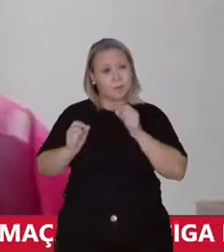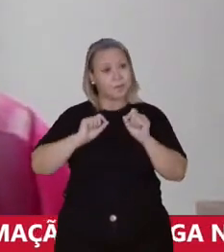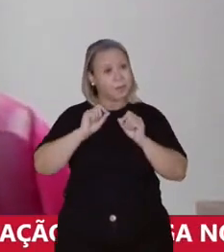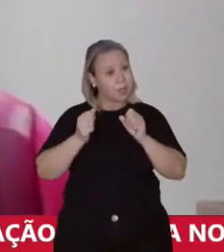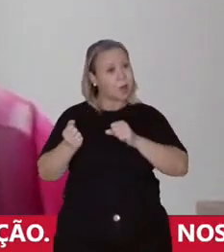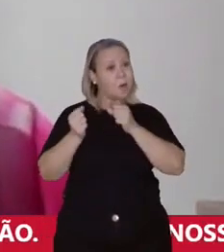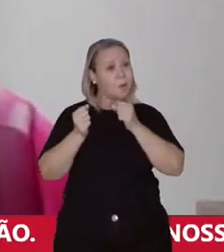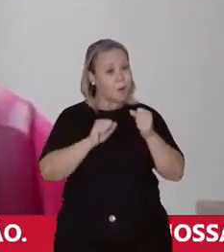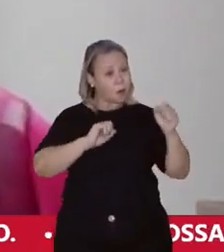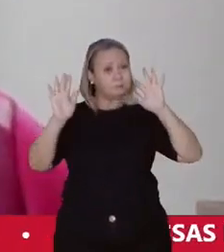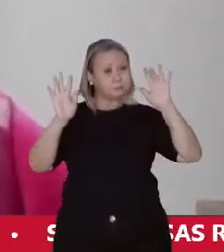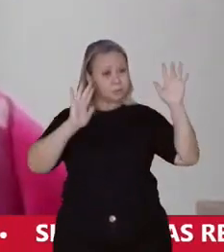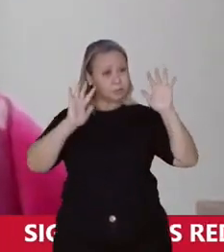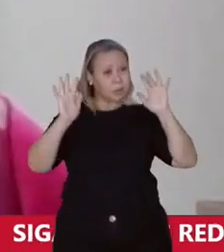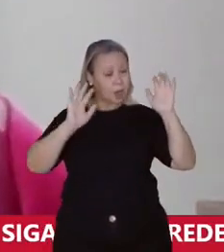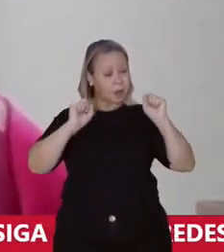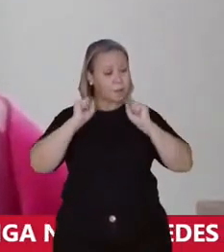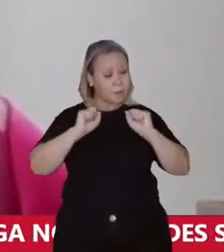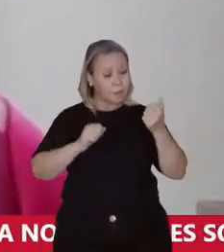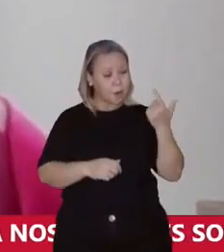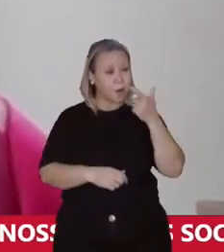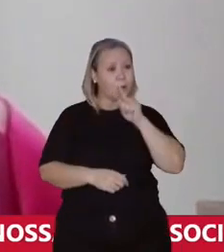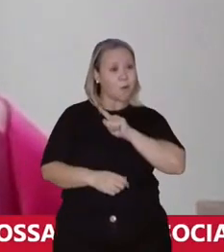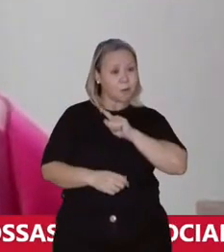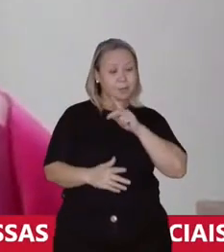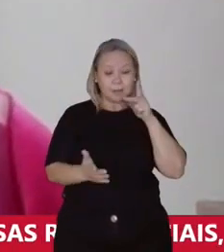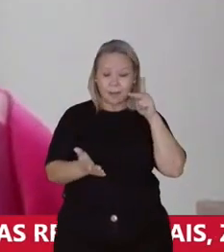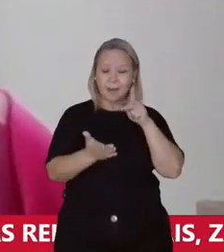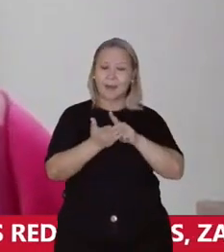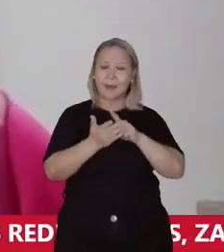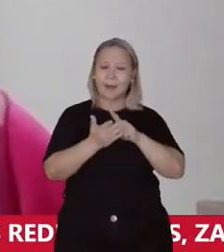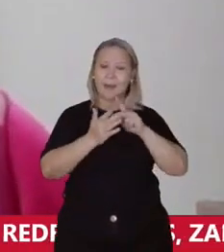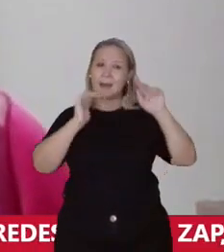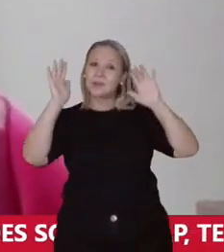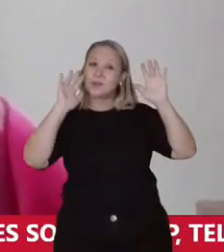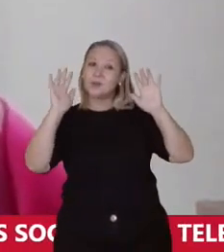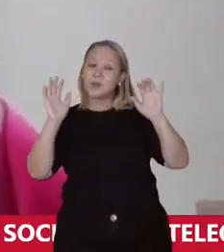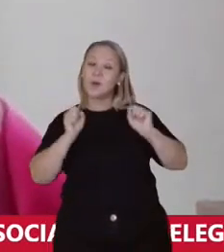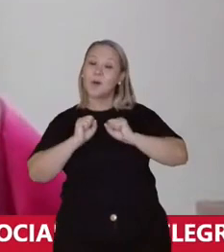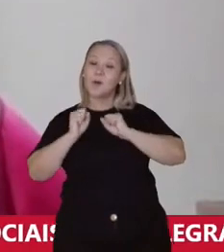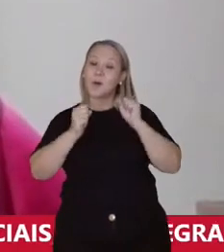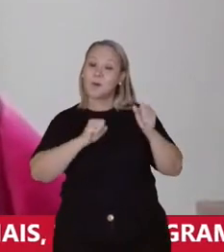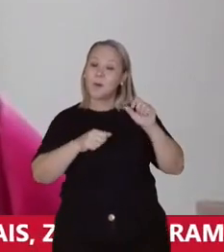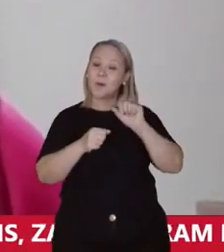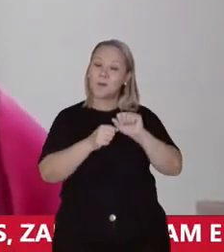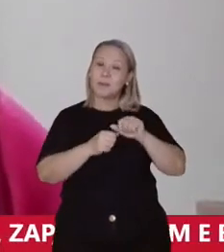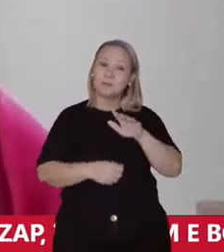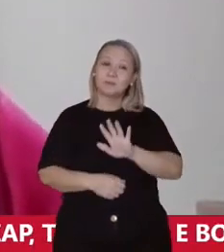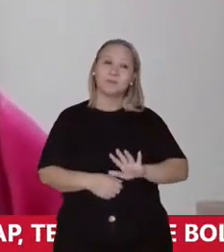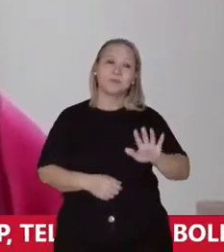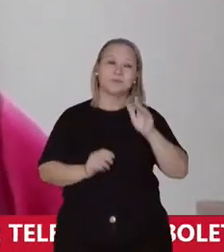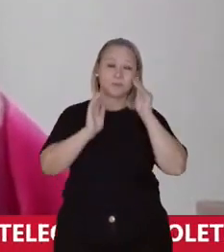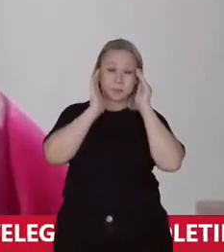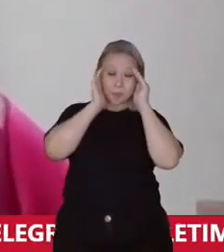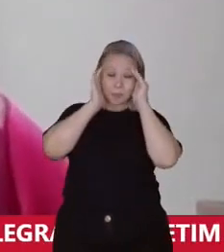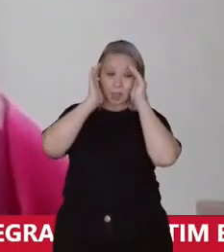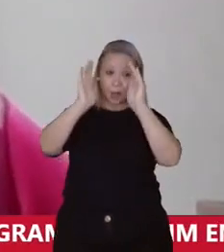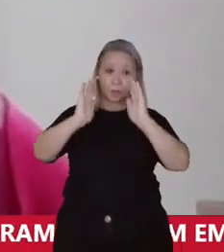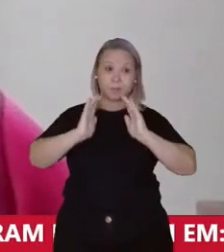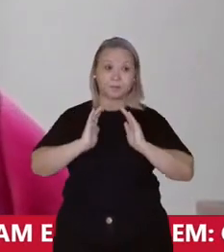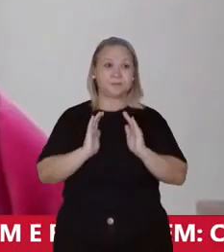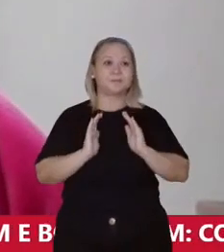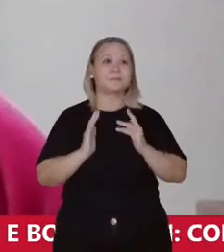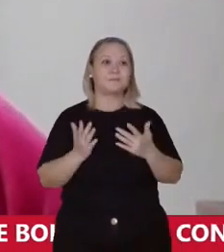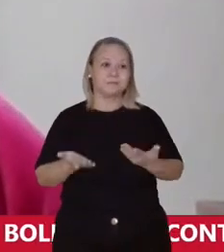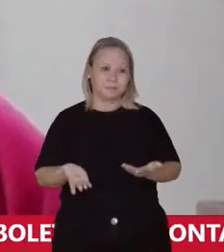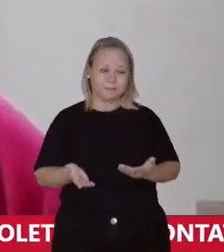pode sonhar, se pode conseguir realizar os seus sonhos e que se pode fazer tudo isso com dignidade. Essa juventude que